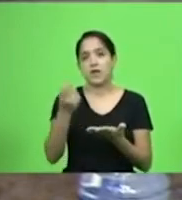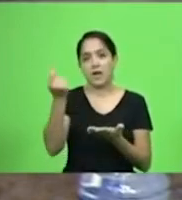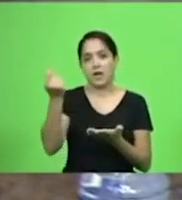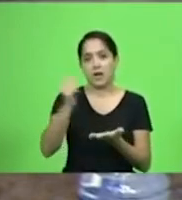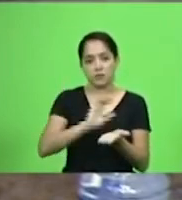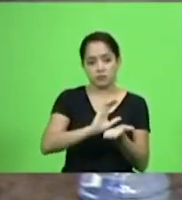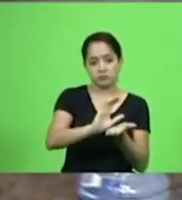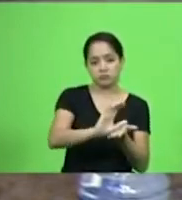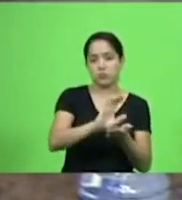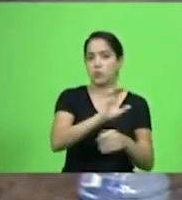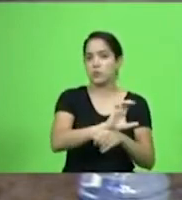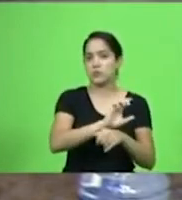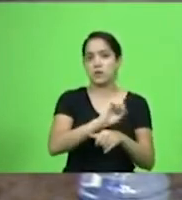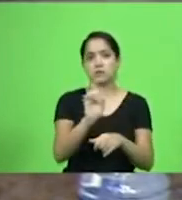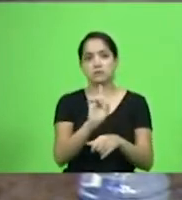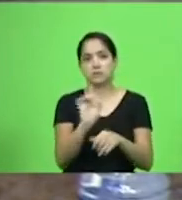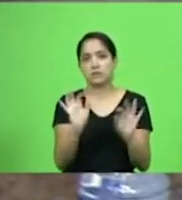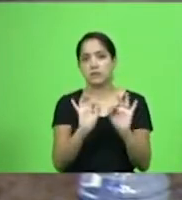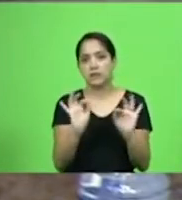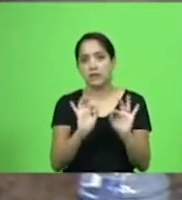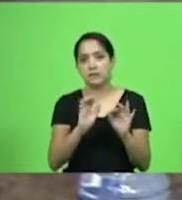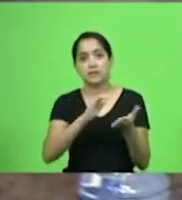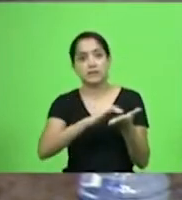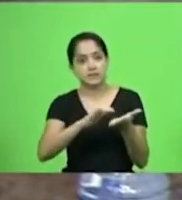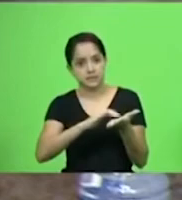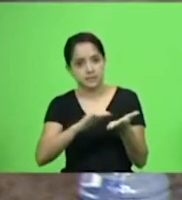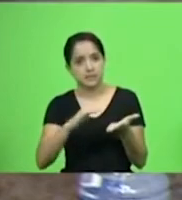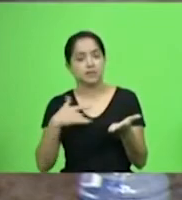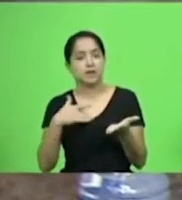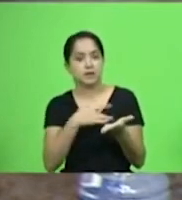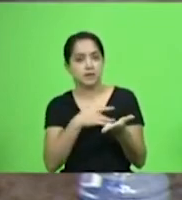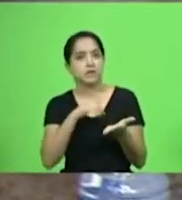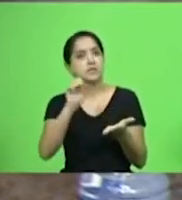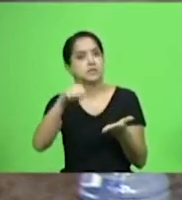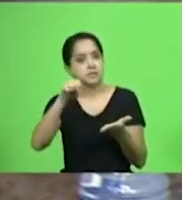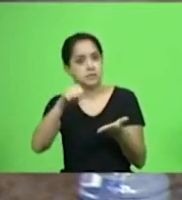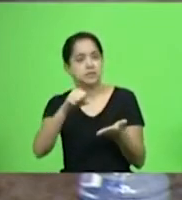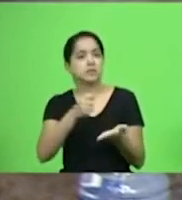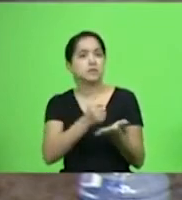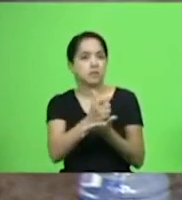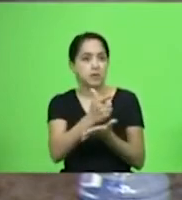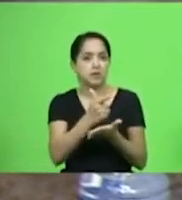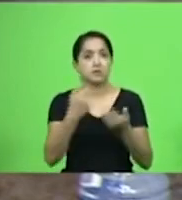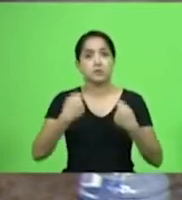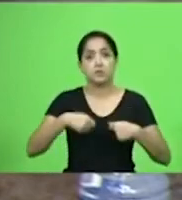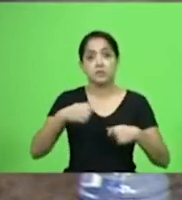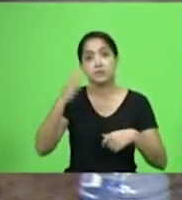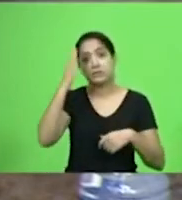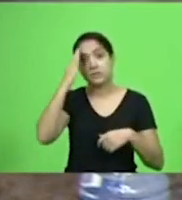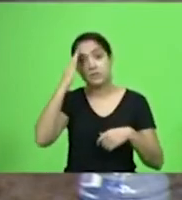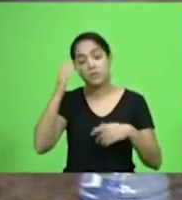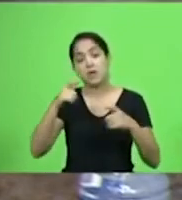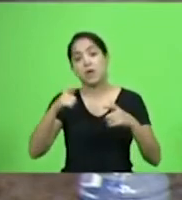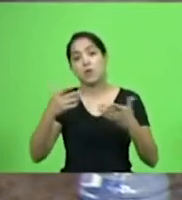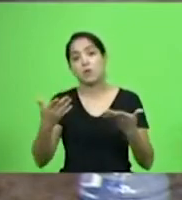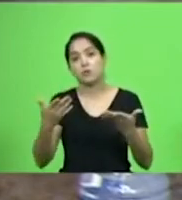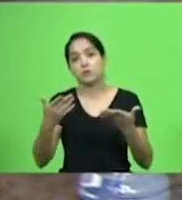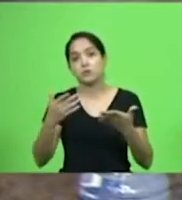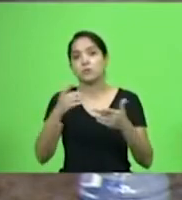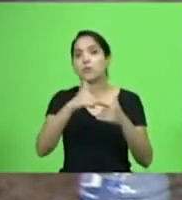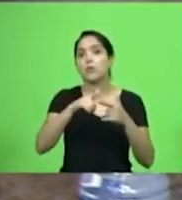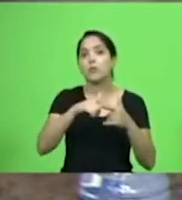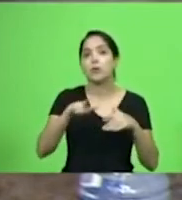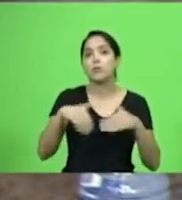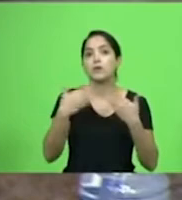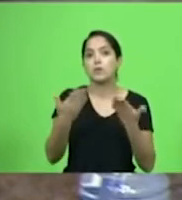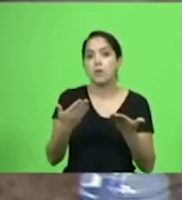dinheiro e a secretaria está dizendo que sim, que está pagando. Precisamos saber onde está o erro. E quem